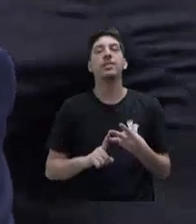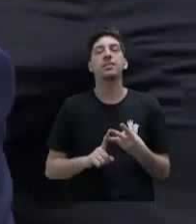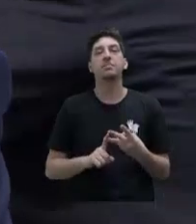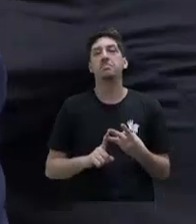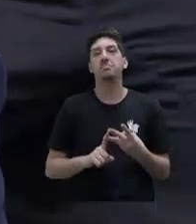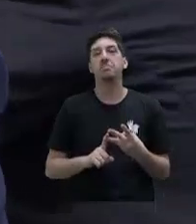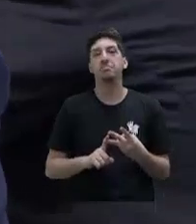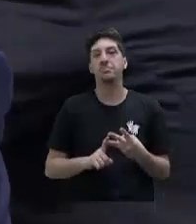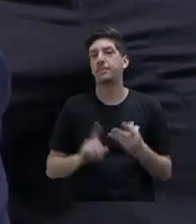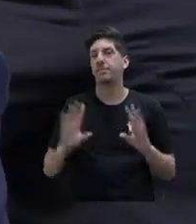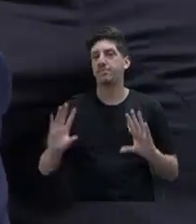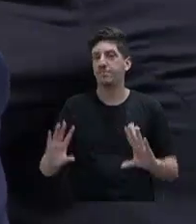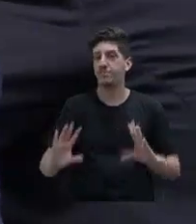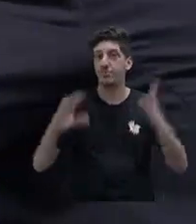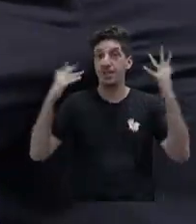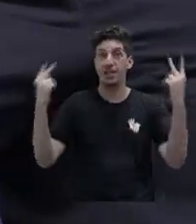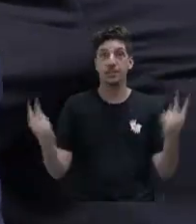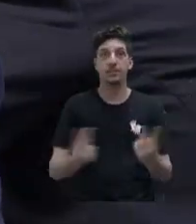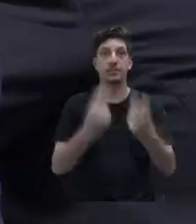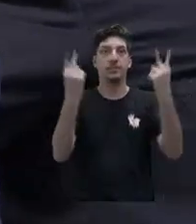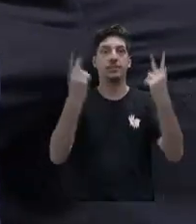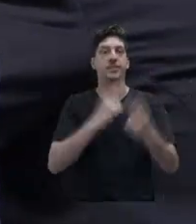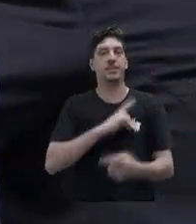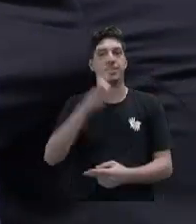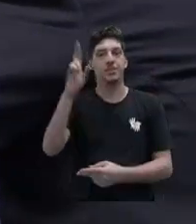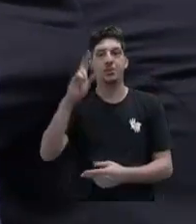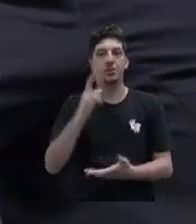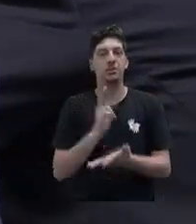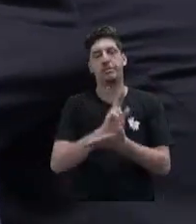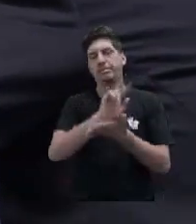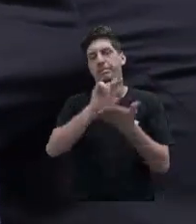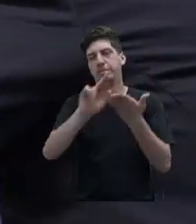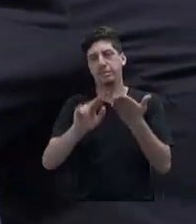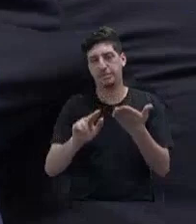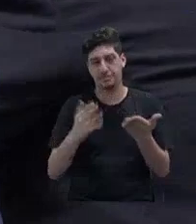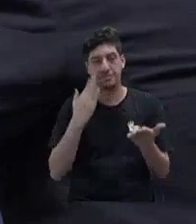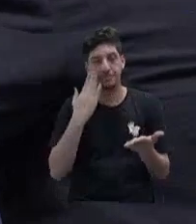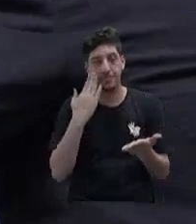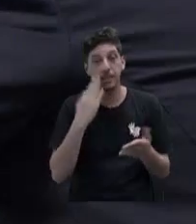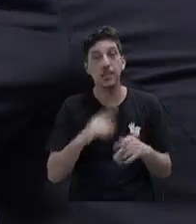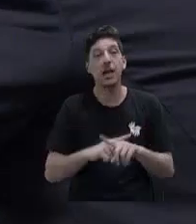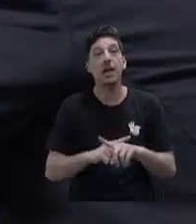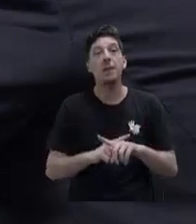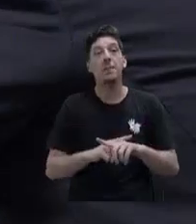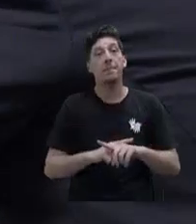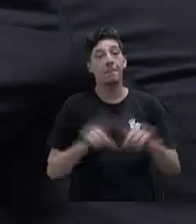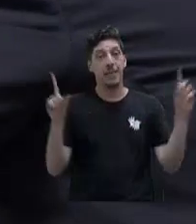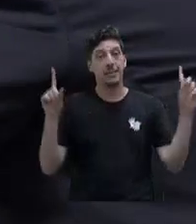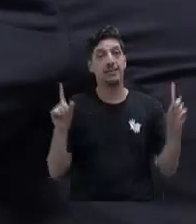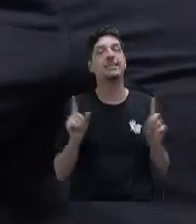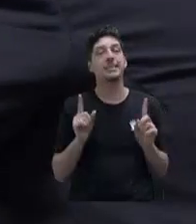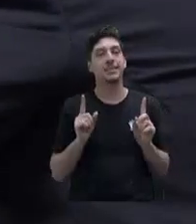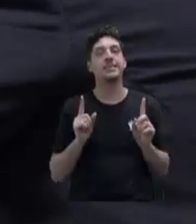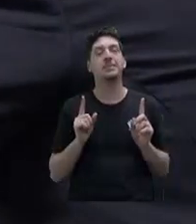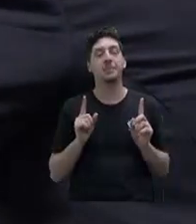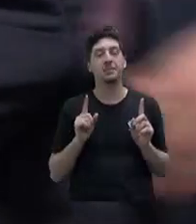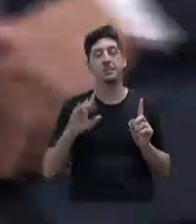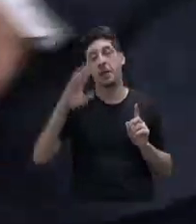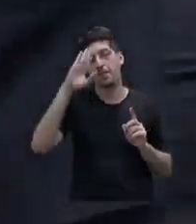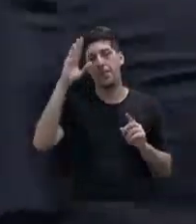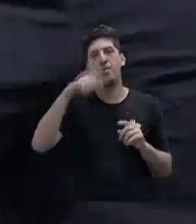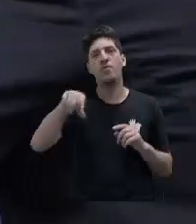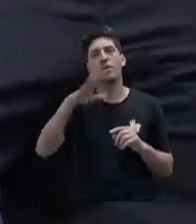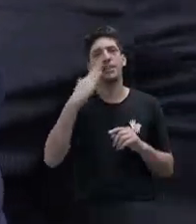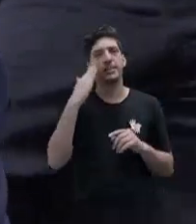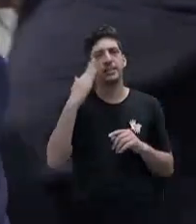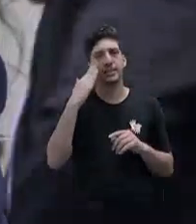das enormes festas religiosas e afins. Mas, acima de tudo, o senhor sabe da